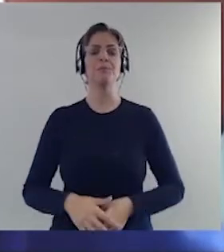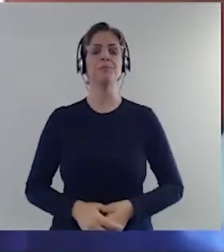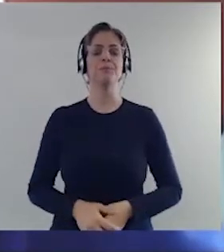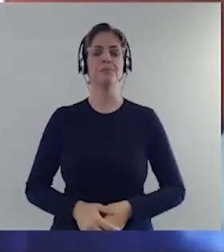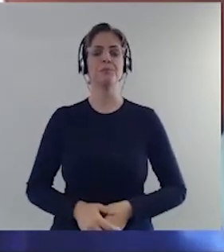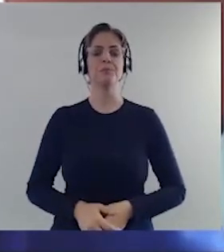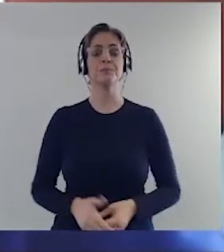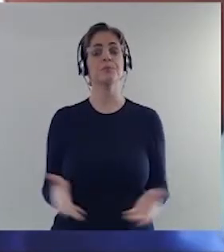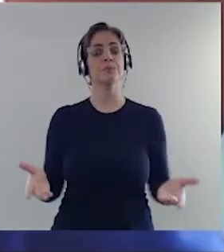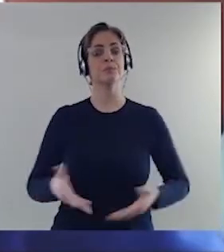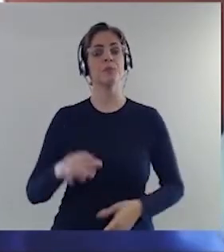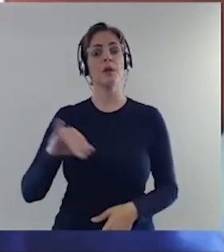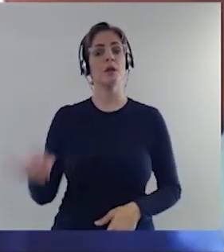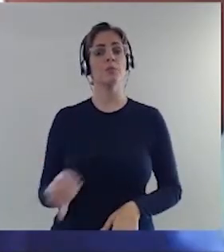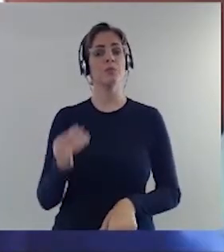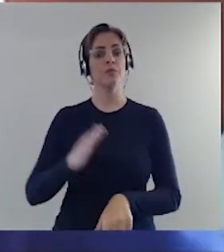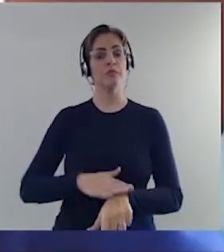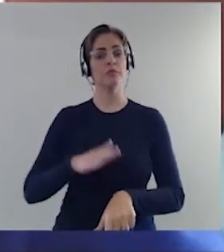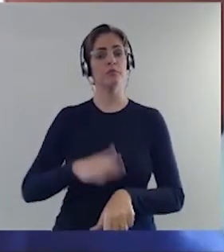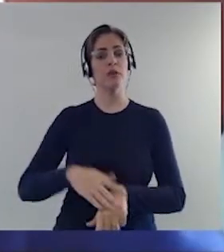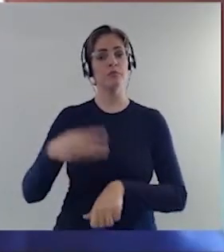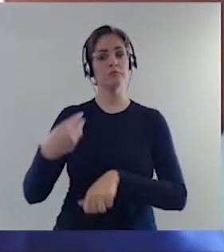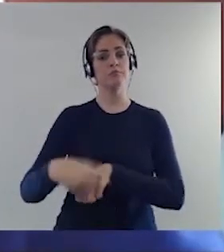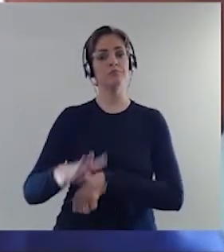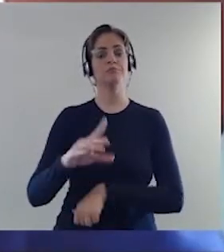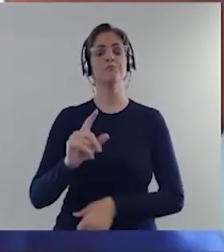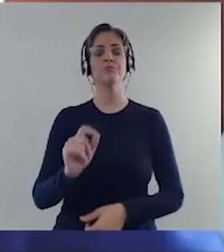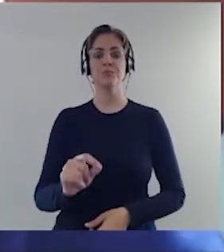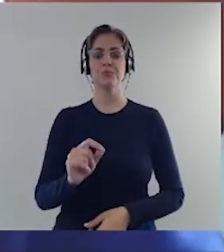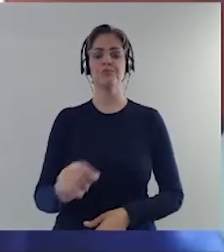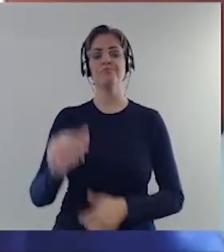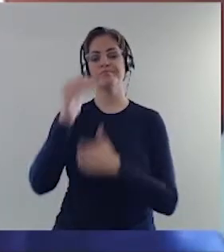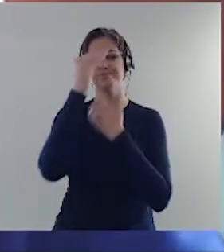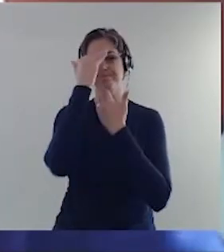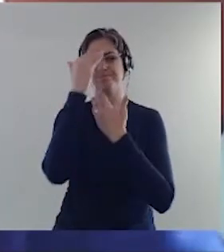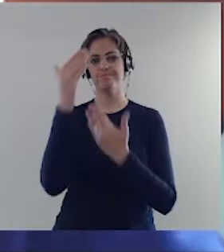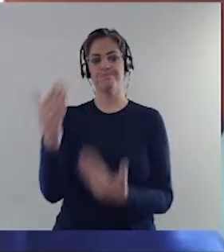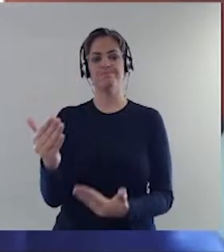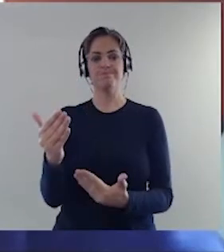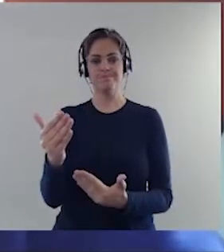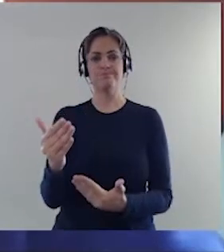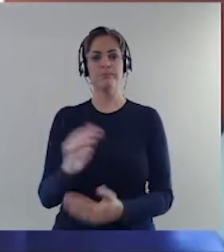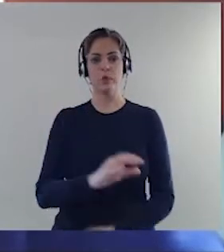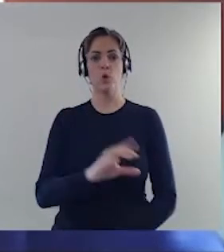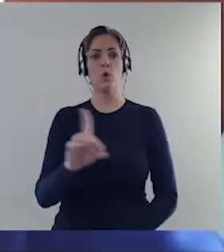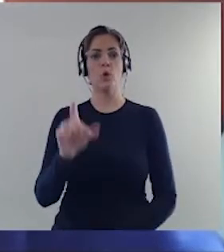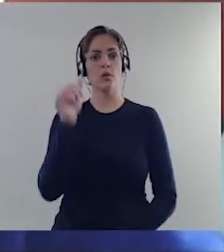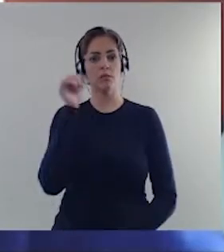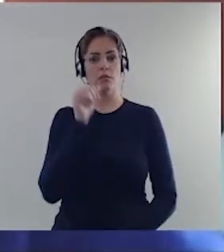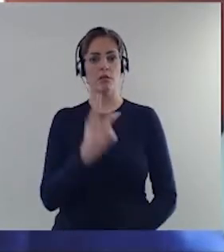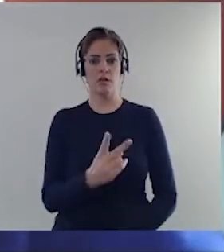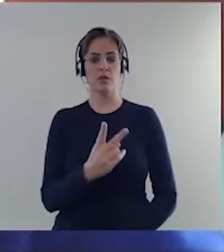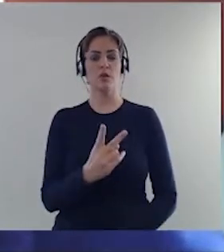de aproveitar este momento para transmitir os agradecimentos das